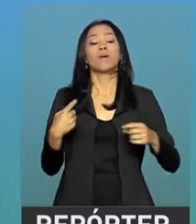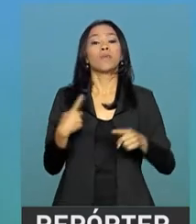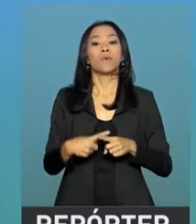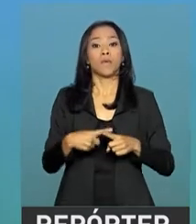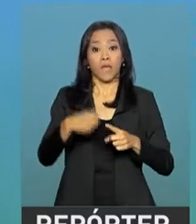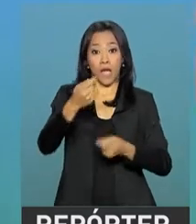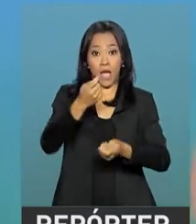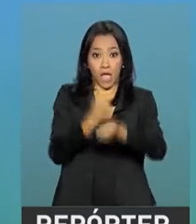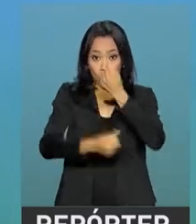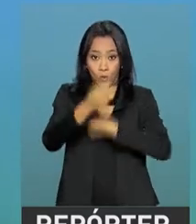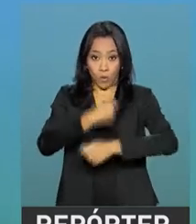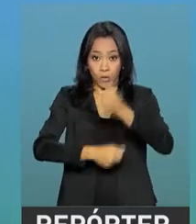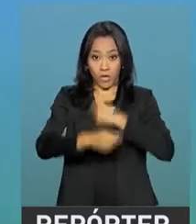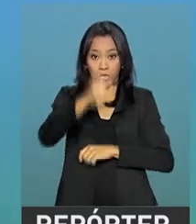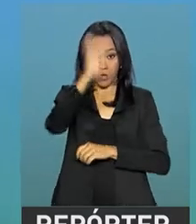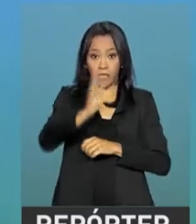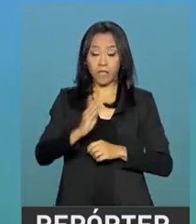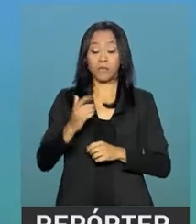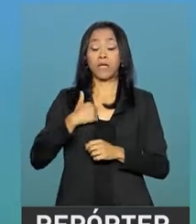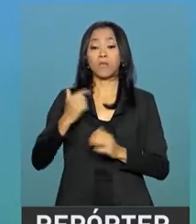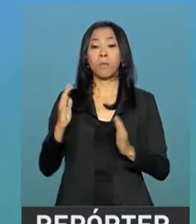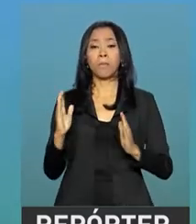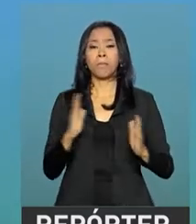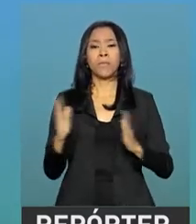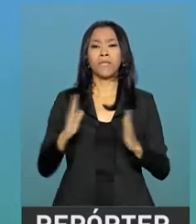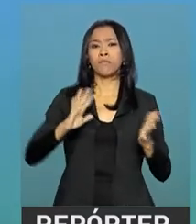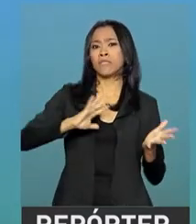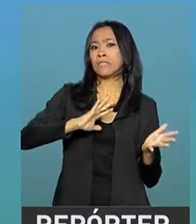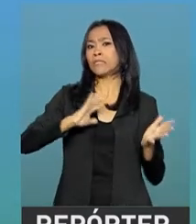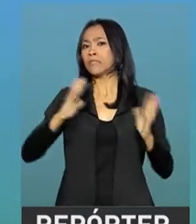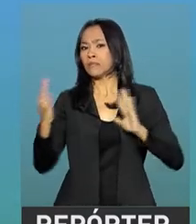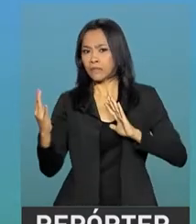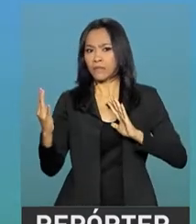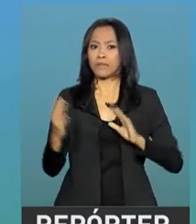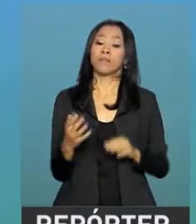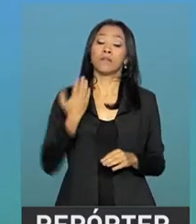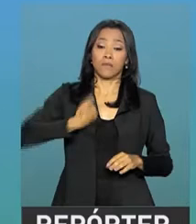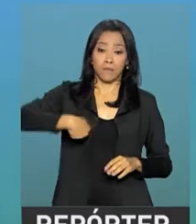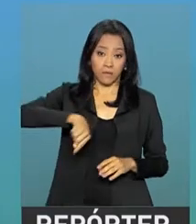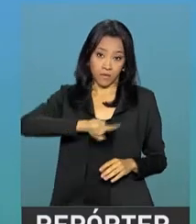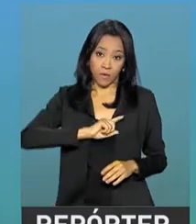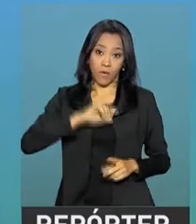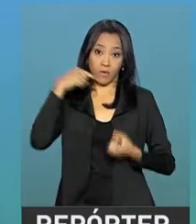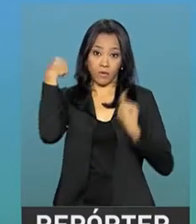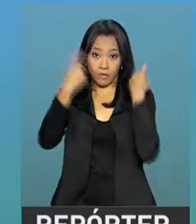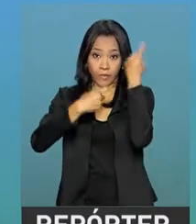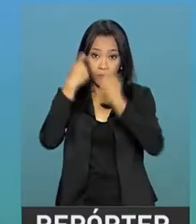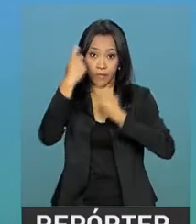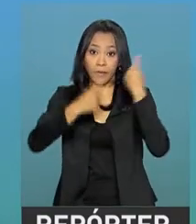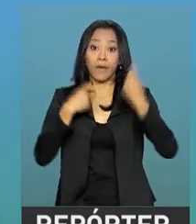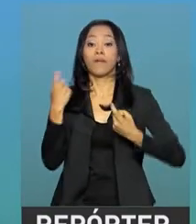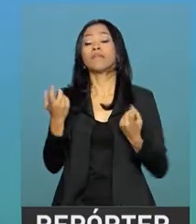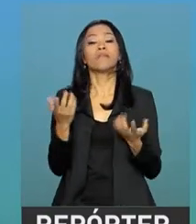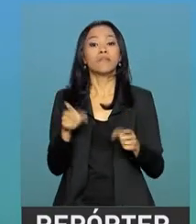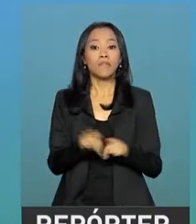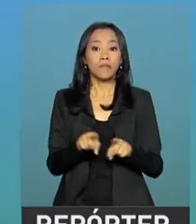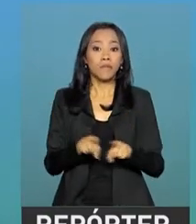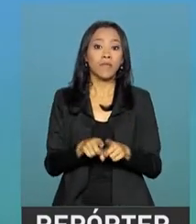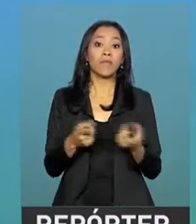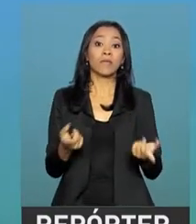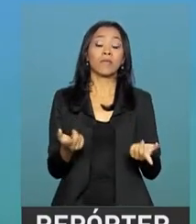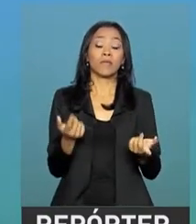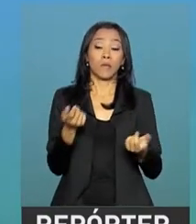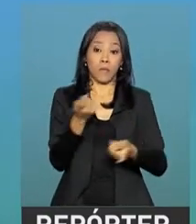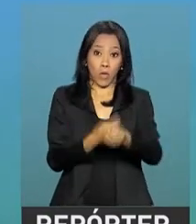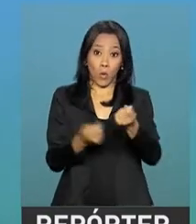de transição e todos nós estamos muito comprometidos com a economia de baixo carbono mas precisamos sim